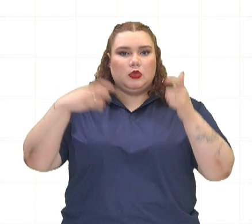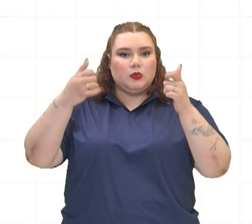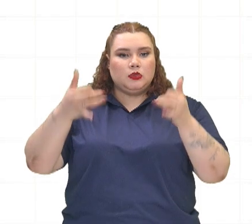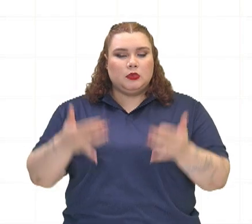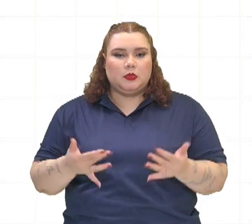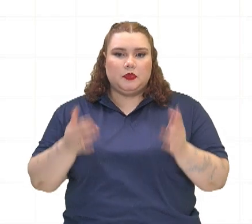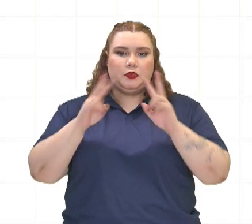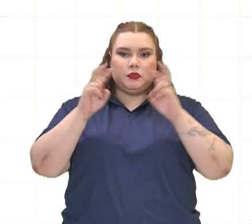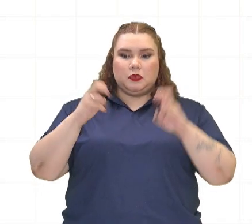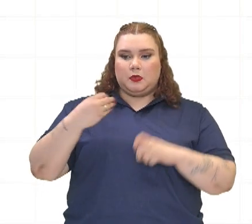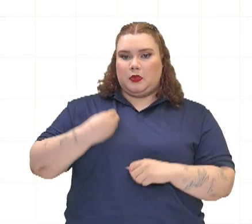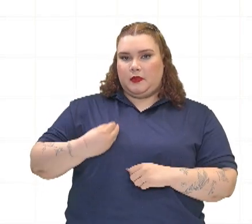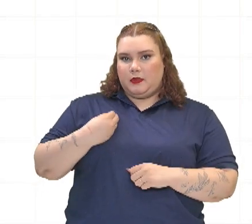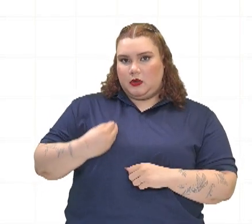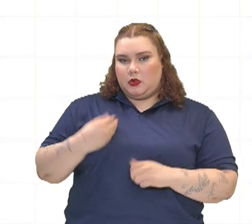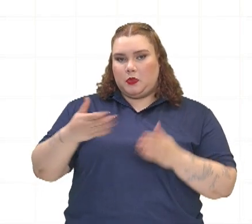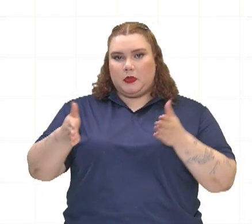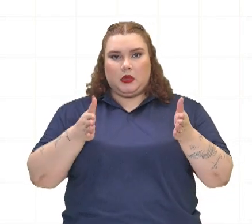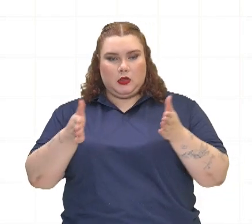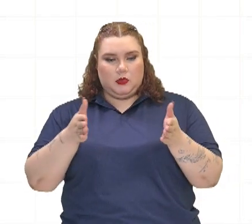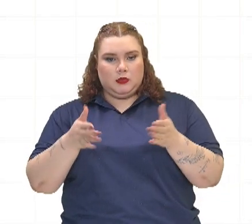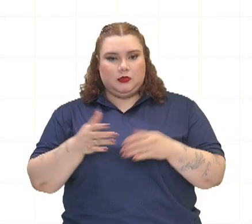cotidiano de um determinado período.